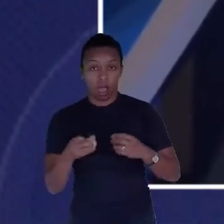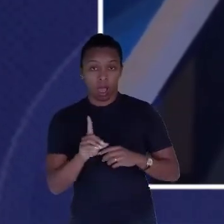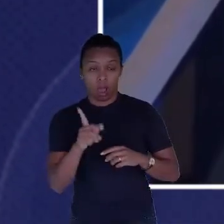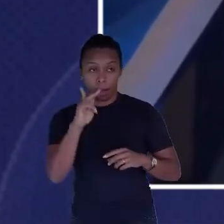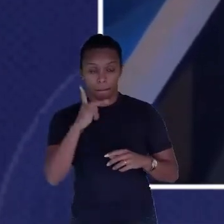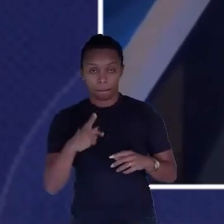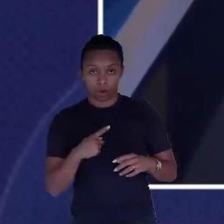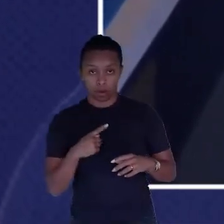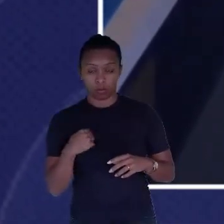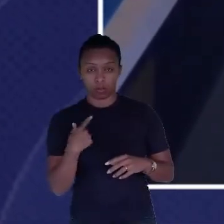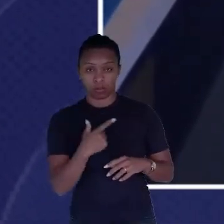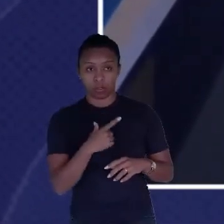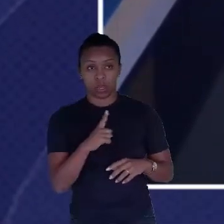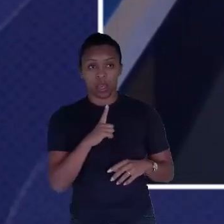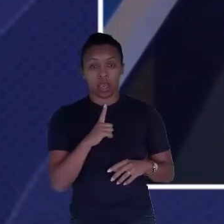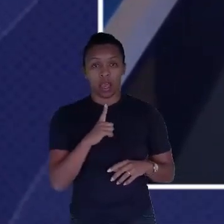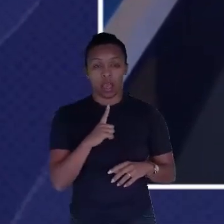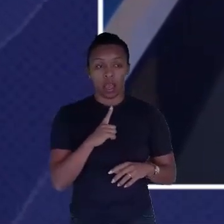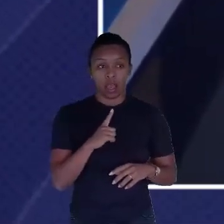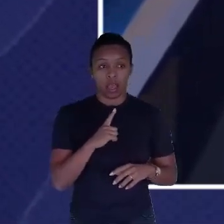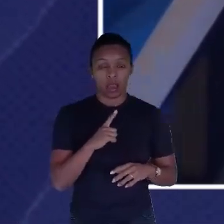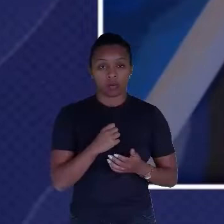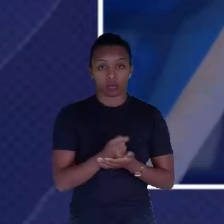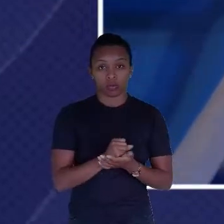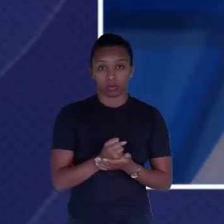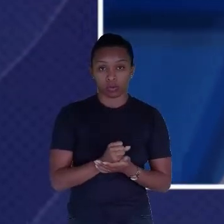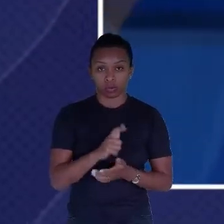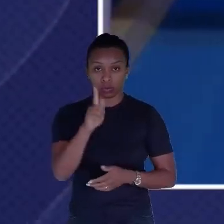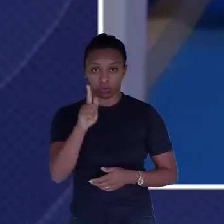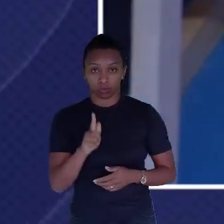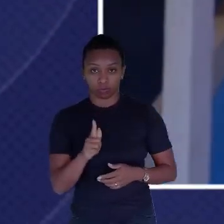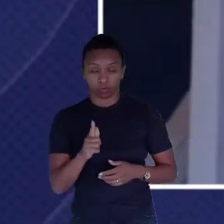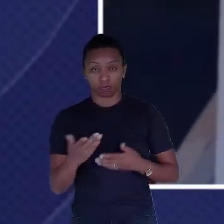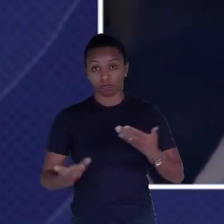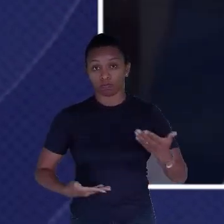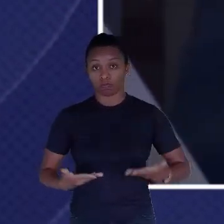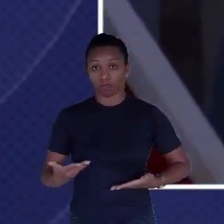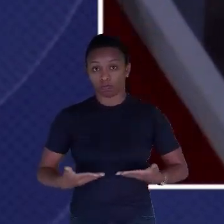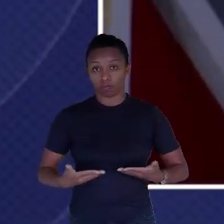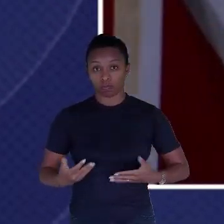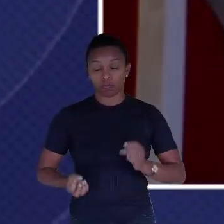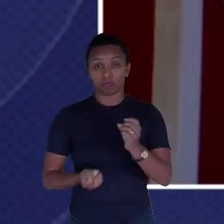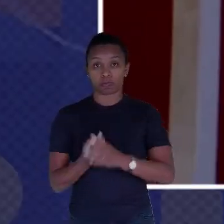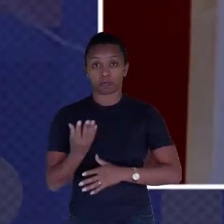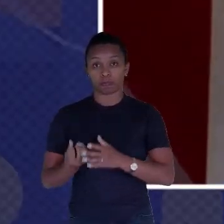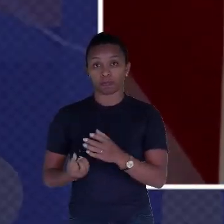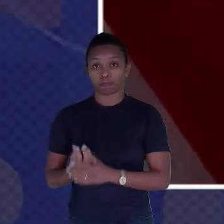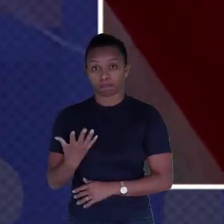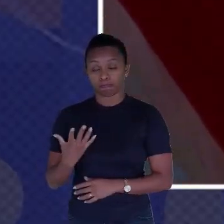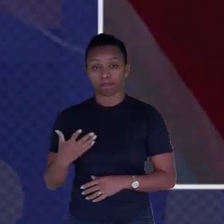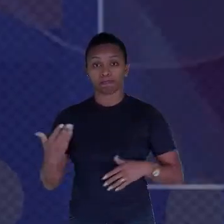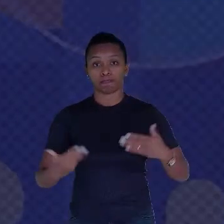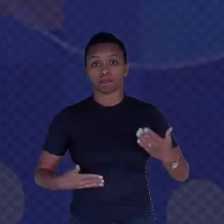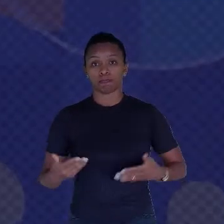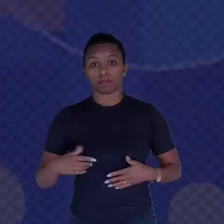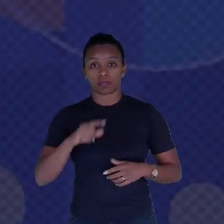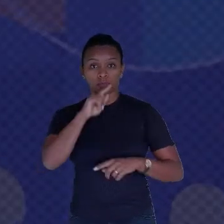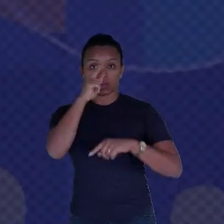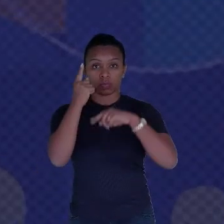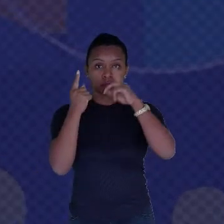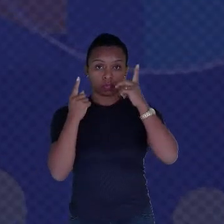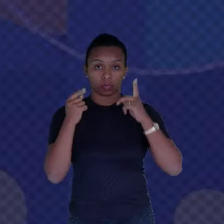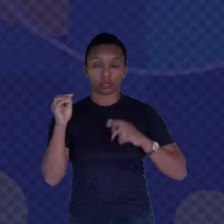não a si mesmos e que nós temos o controle EA gestão a serviço da criação EA serviço da